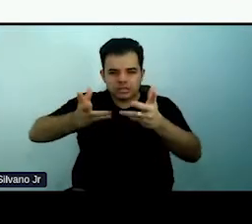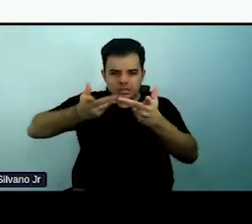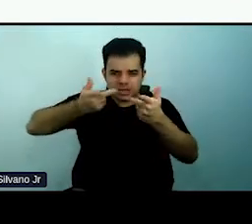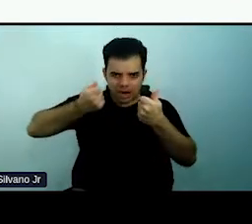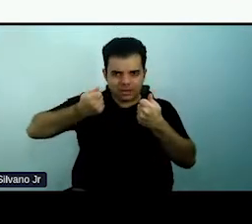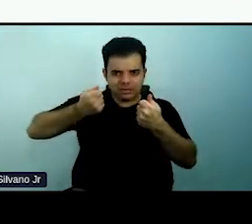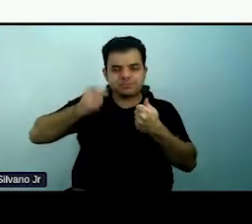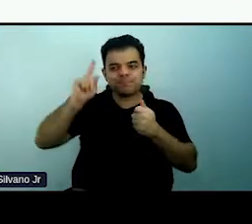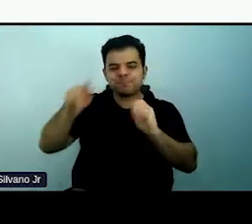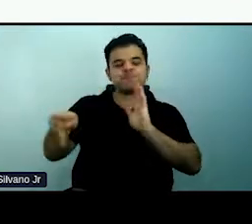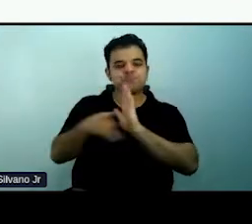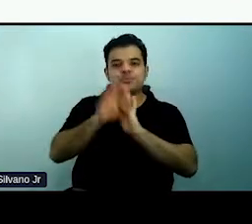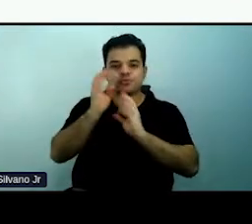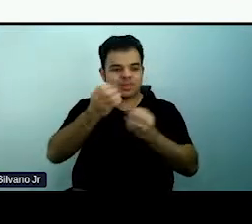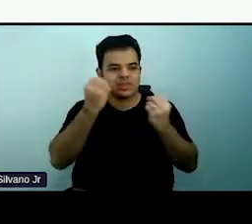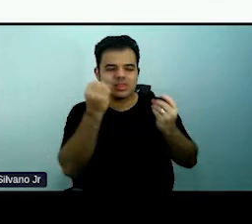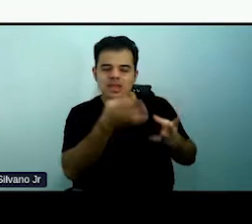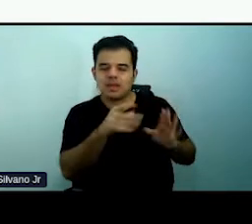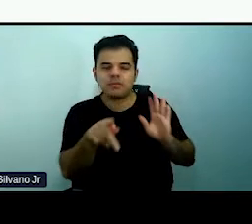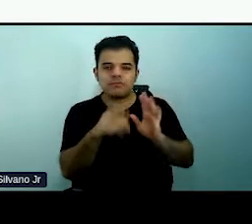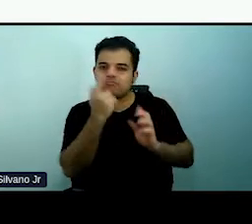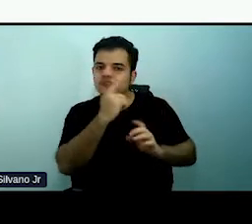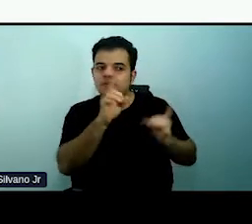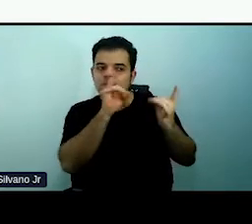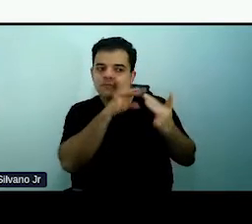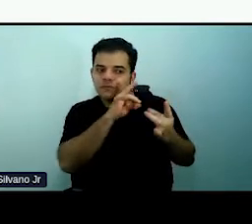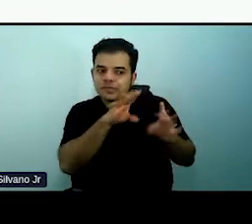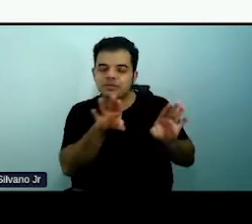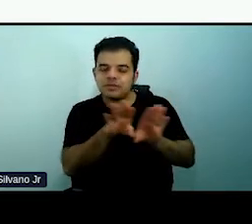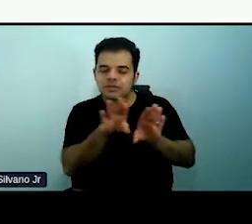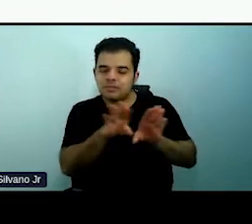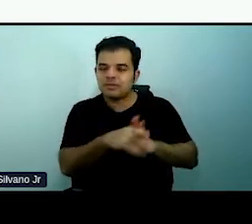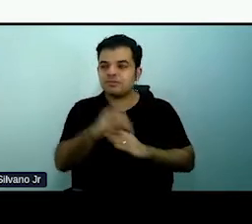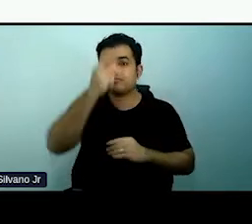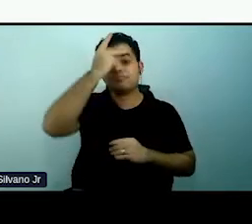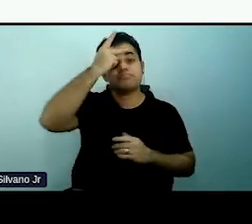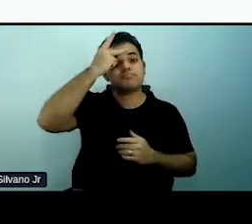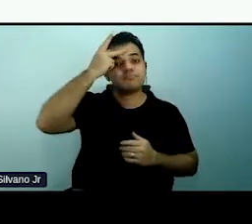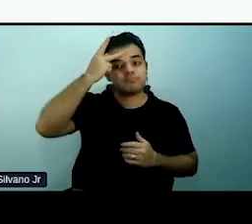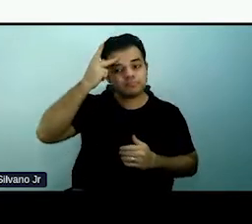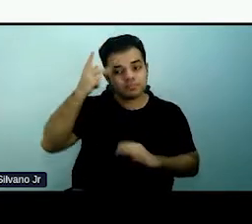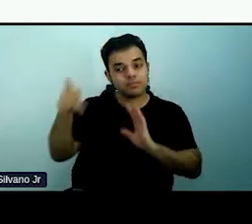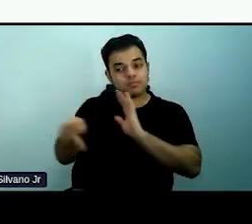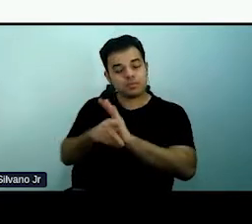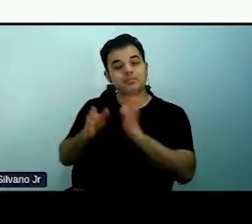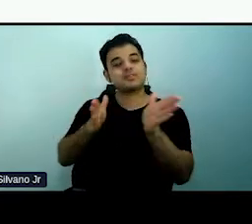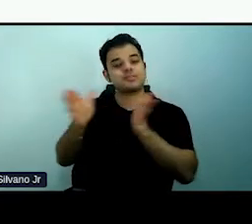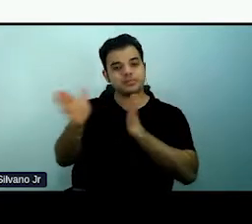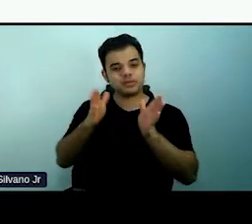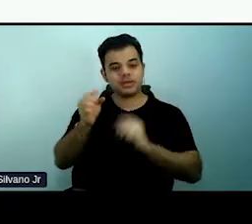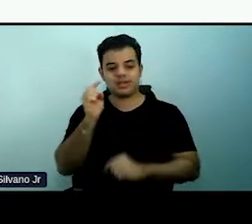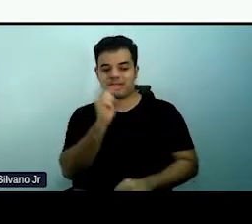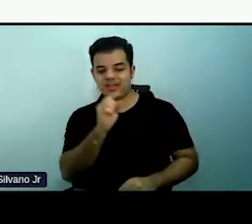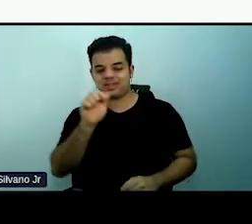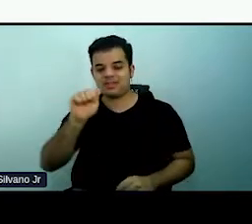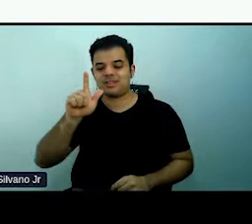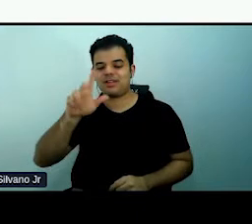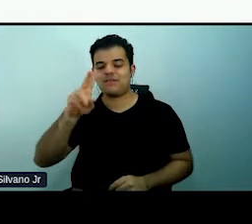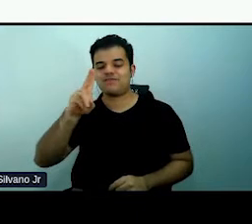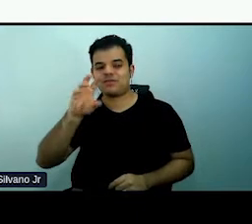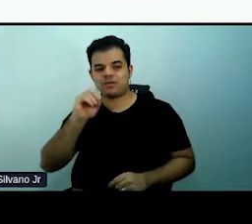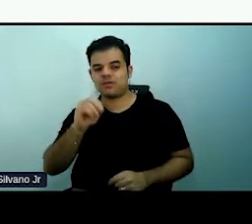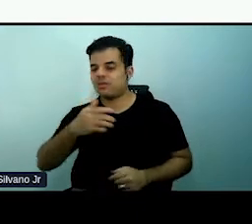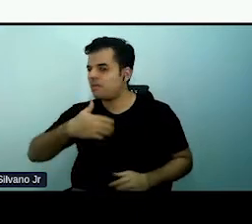legal é que você já recebe ali os feedbacks e o conhecimento das pessoas sobre acessibilidade. Então, o Álvaro foi o melhor